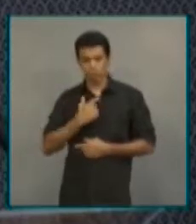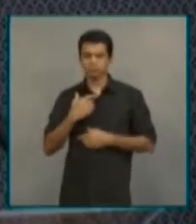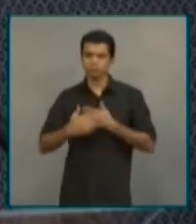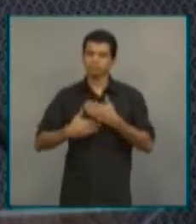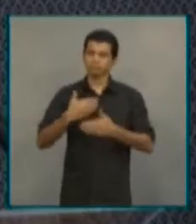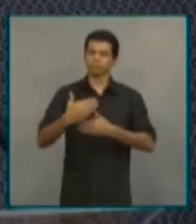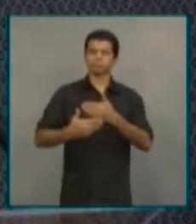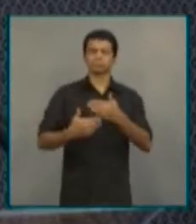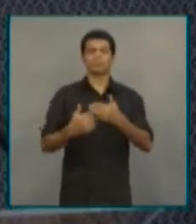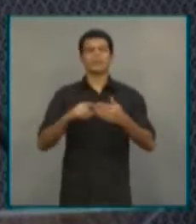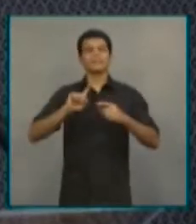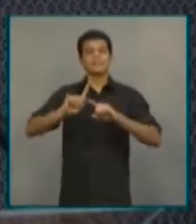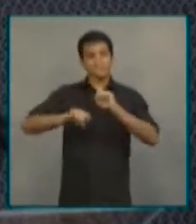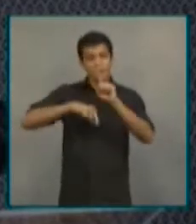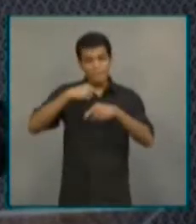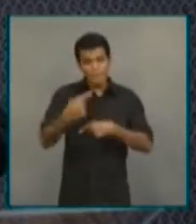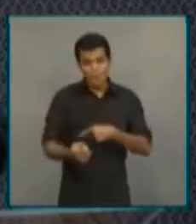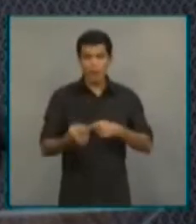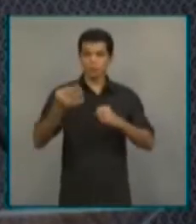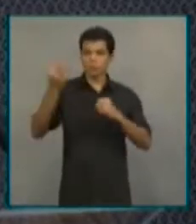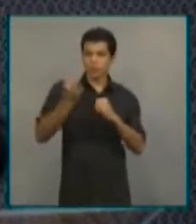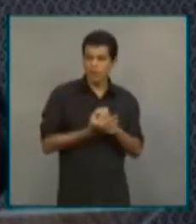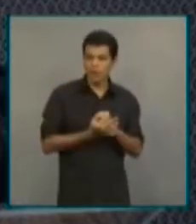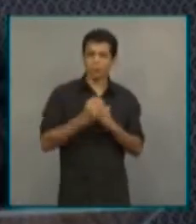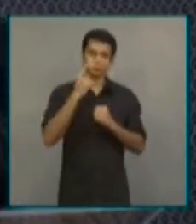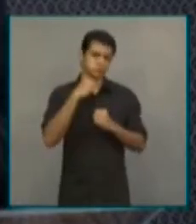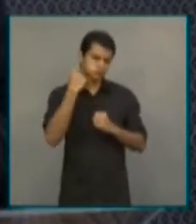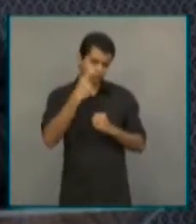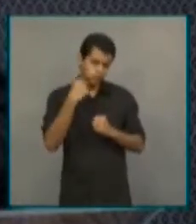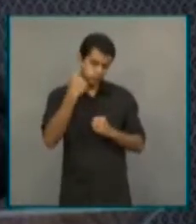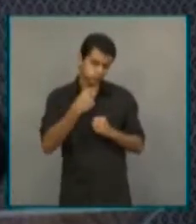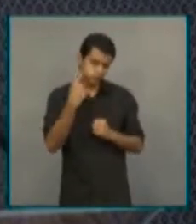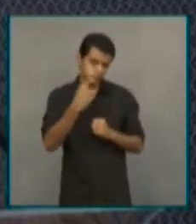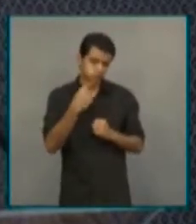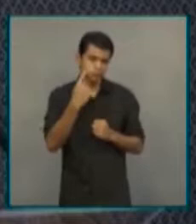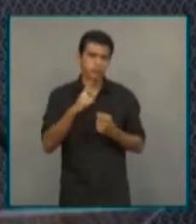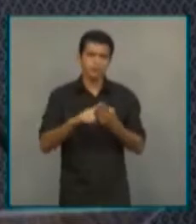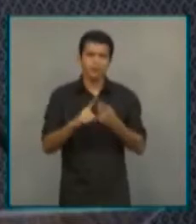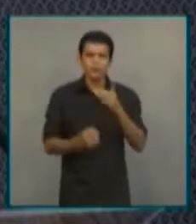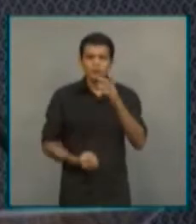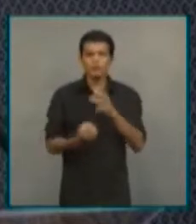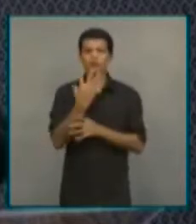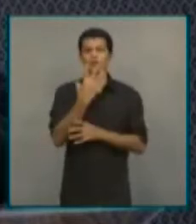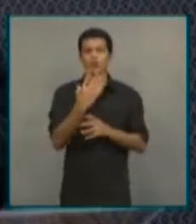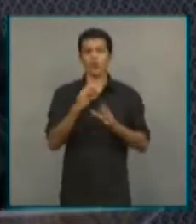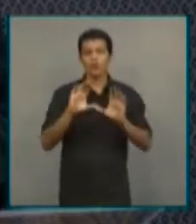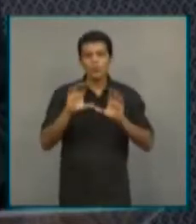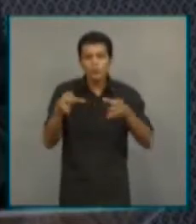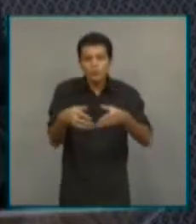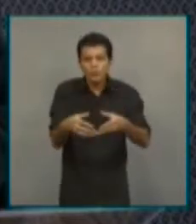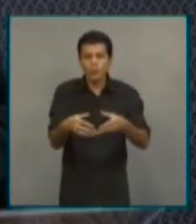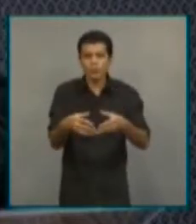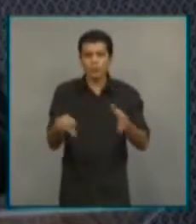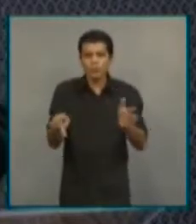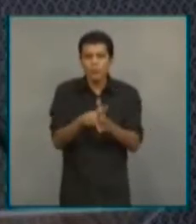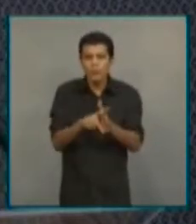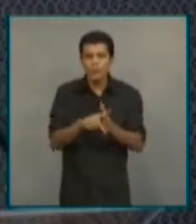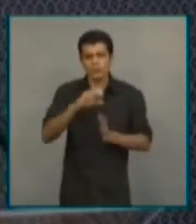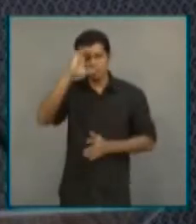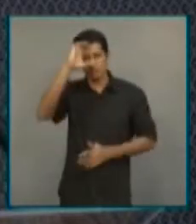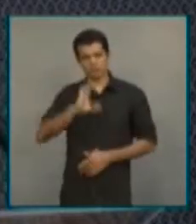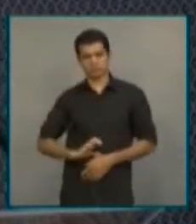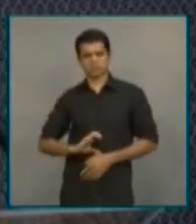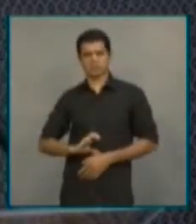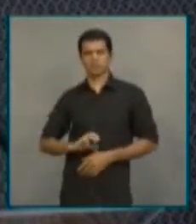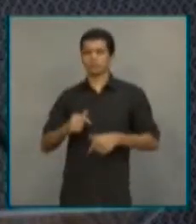advogado. Depois, como advogado, constituímos o Parlamento da Cidadania, onde fomos também para a Praça Pública